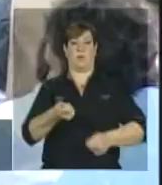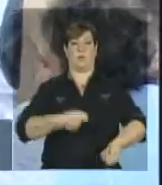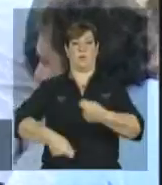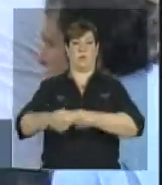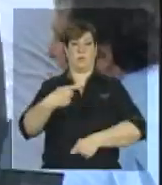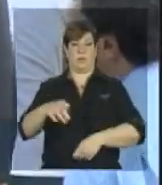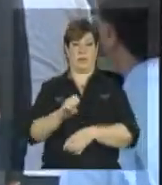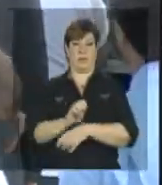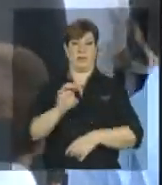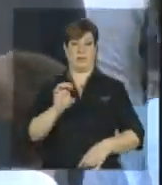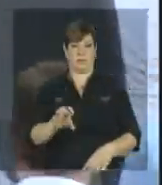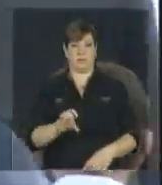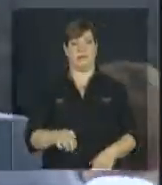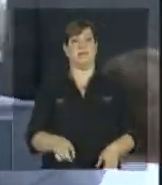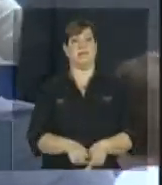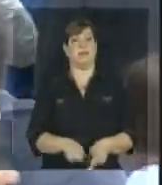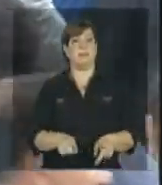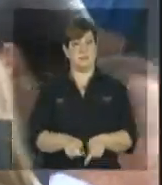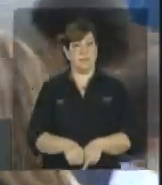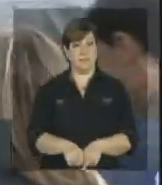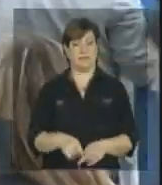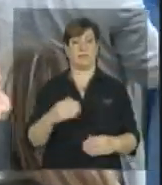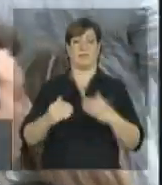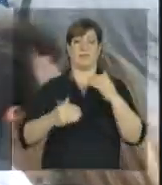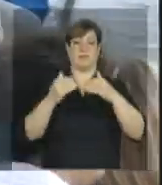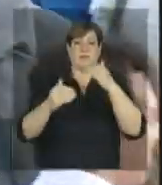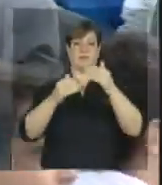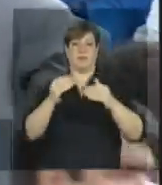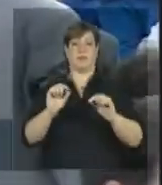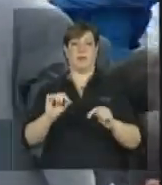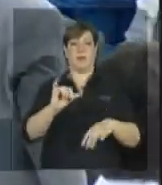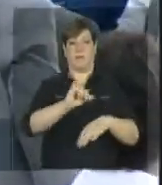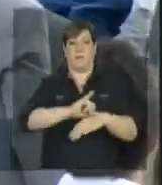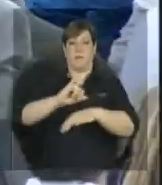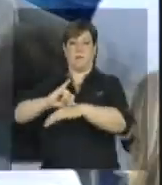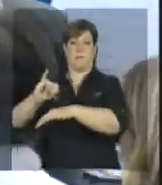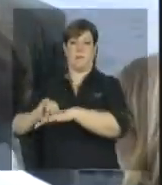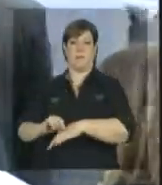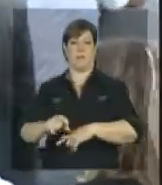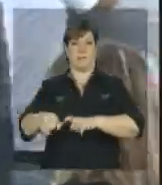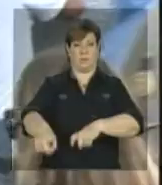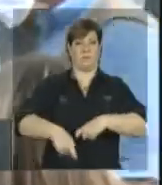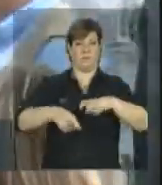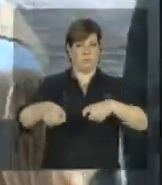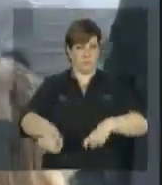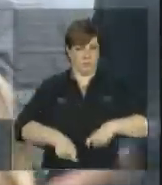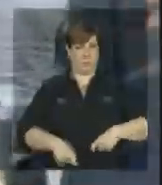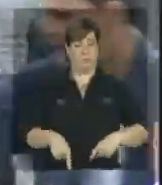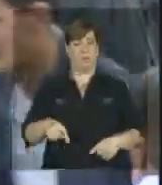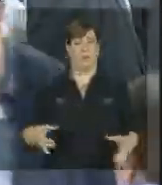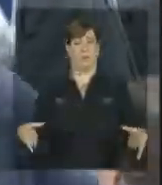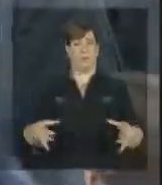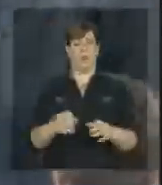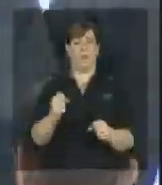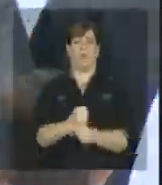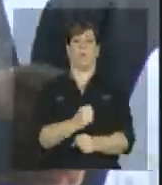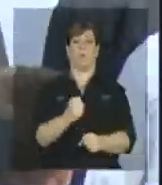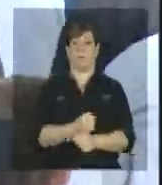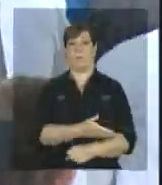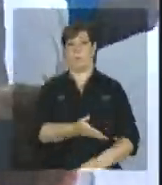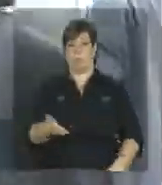do estado e também no desenvolvimento de polos agrícolas, esse conjunto de obras.